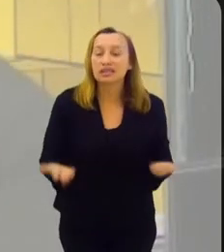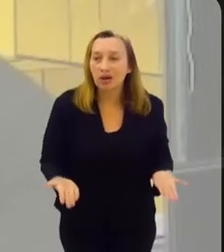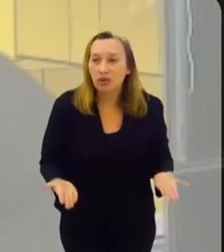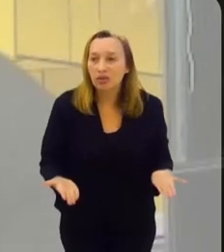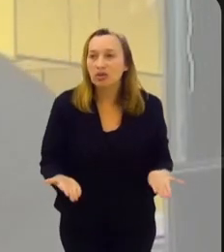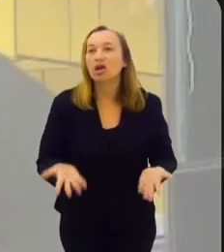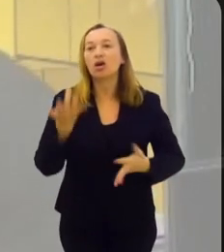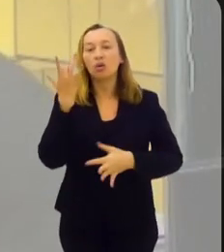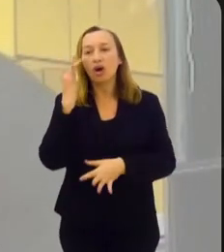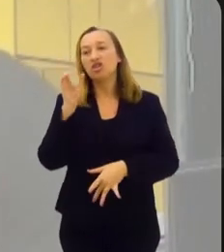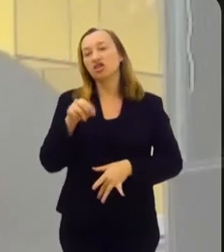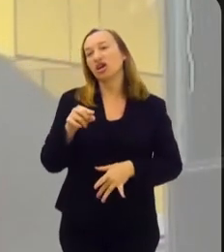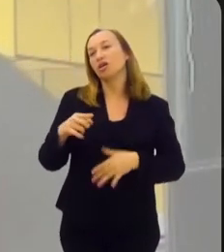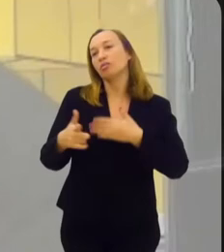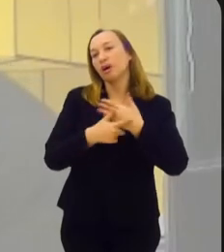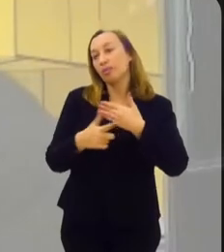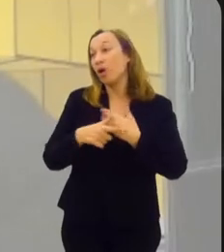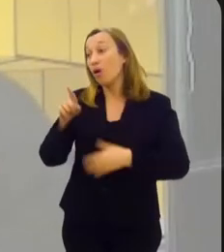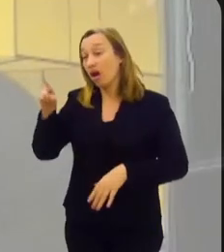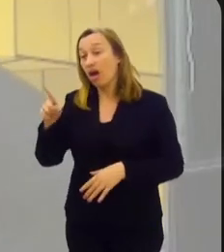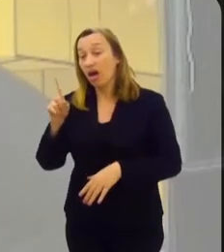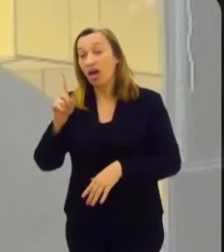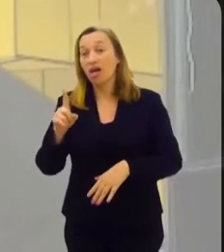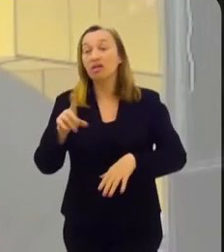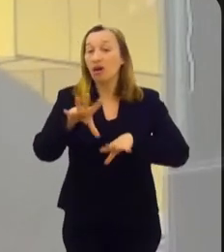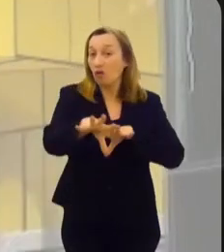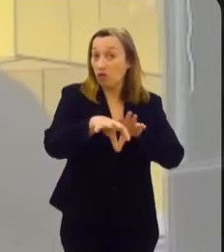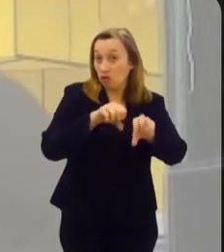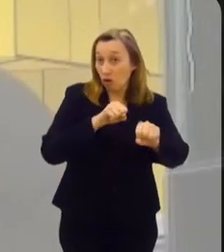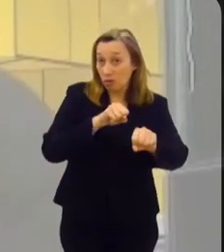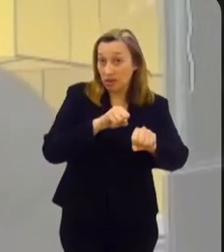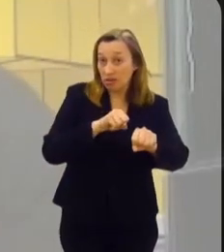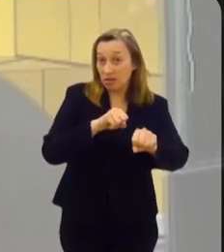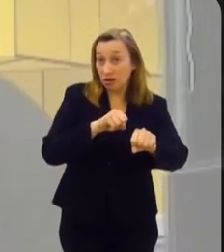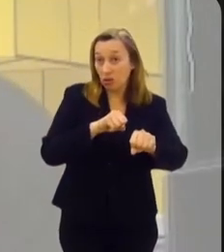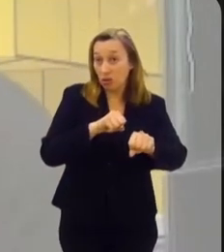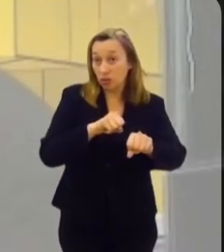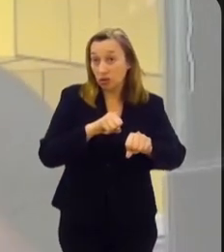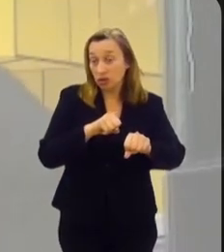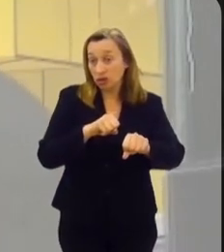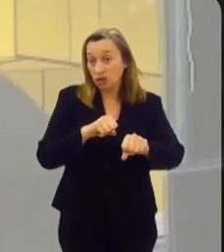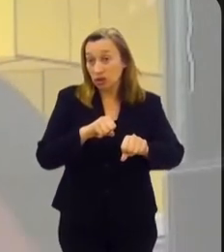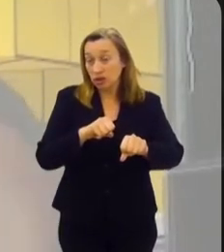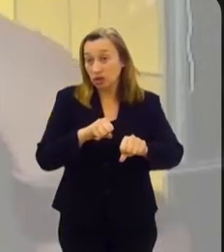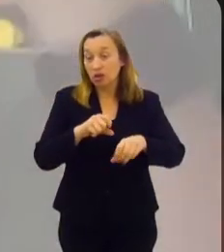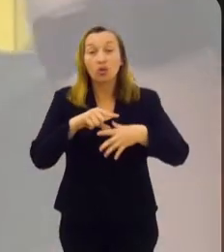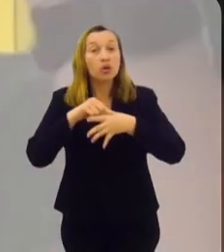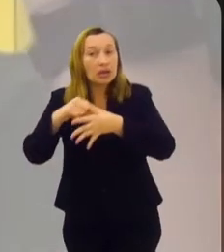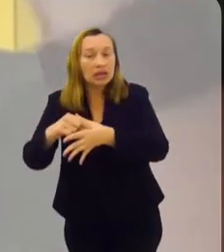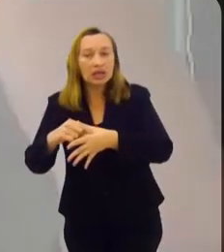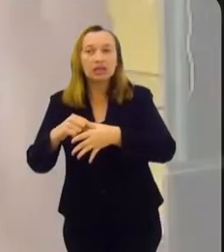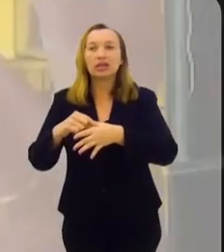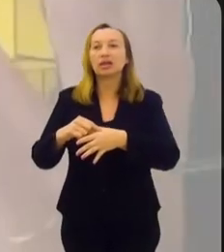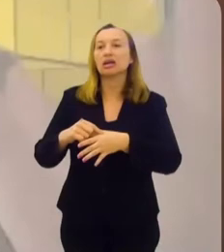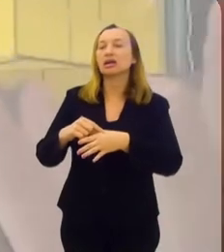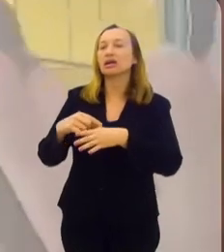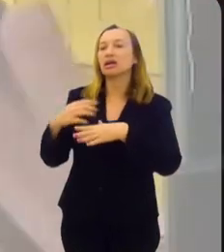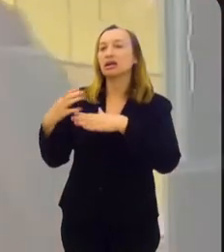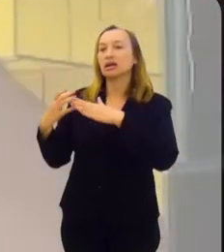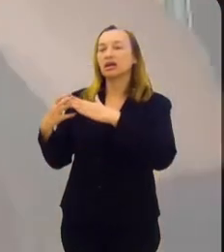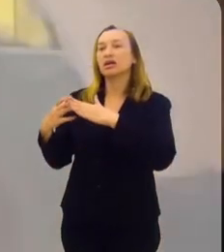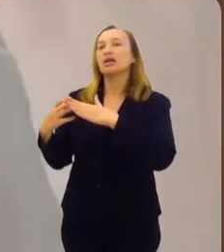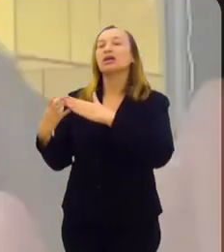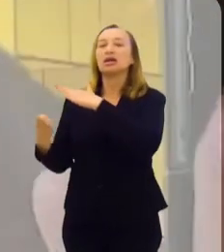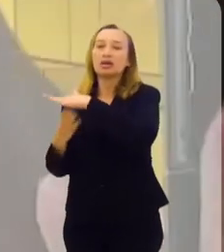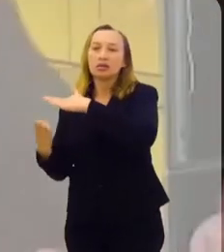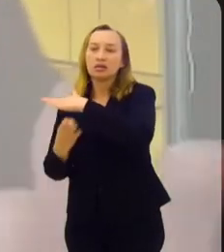Rio de Janeiro, né? Então, acho que assim, o nosso papel lá é tanto da formação do líder